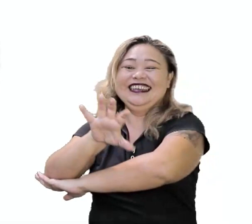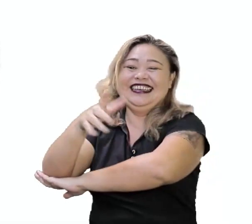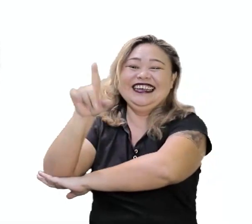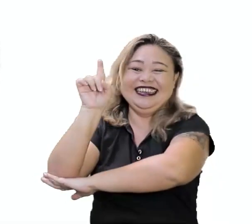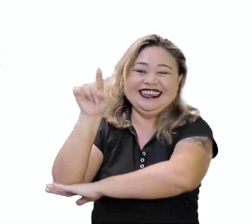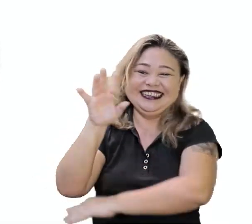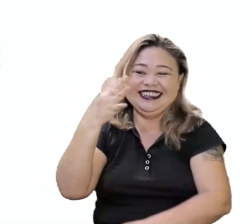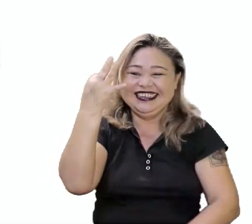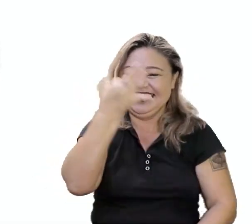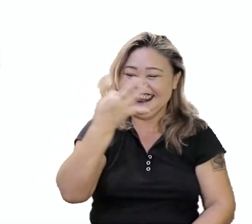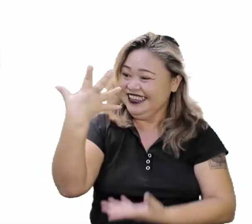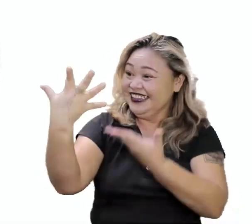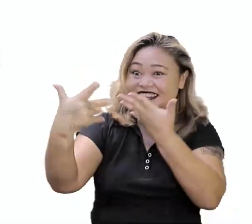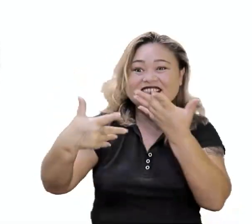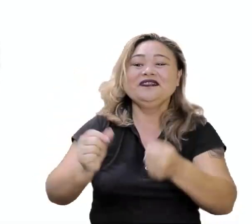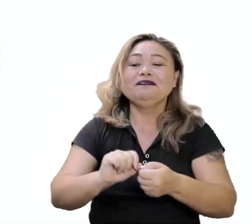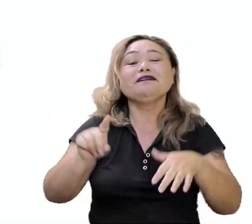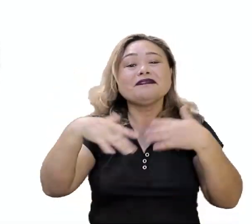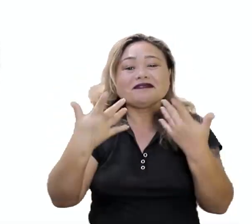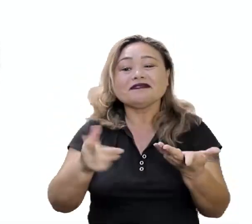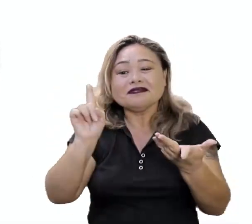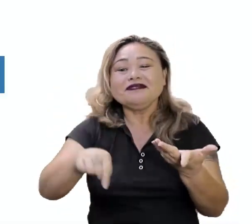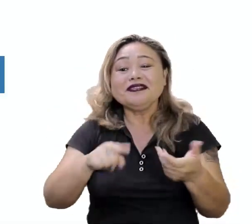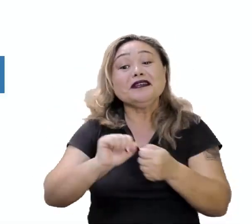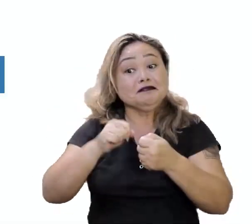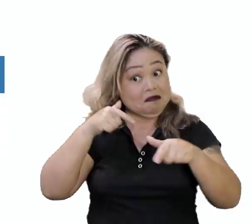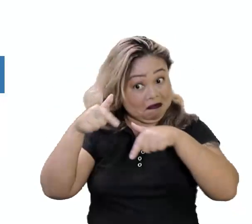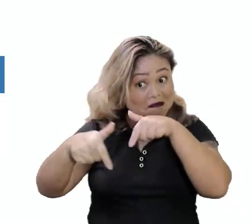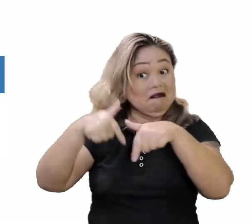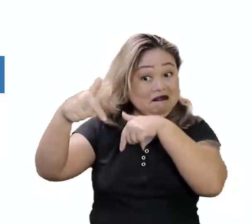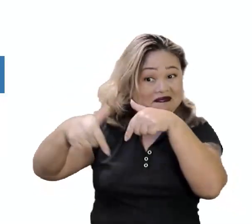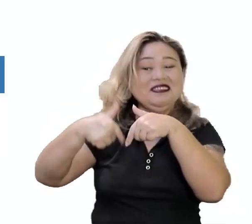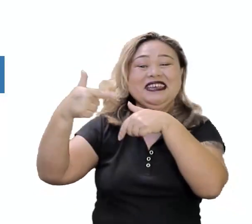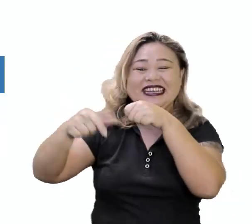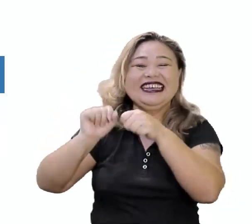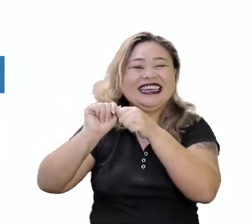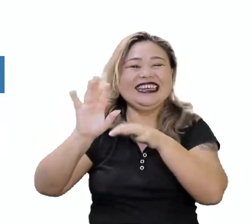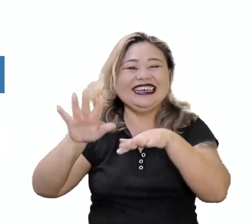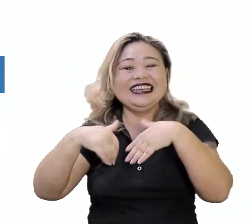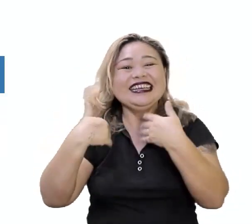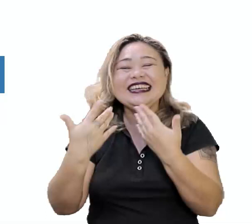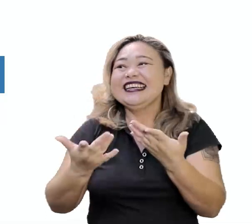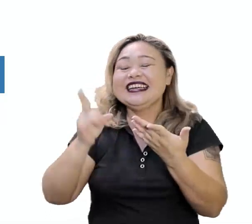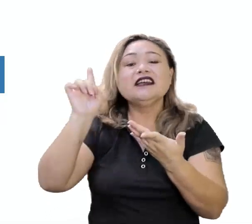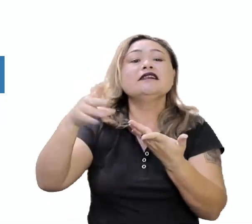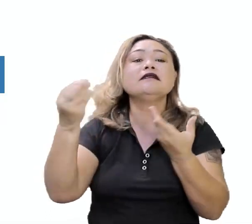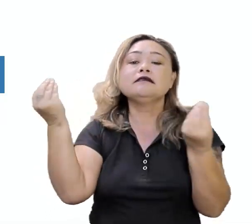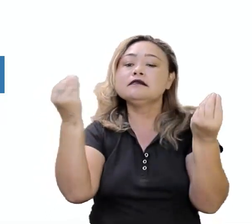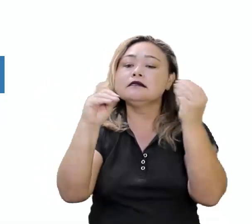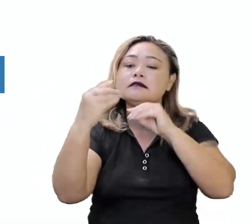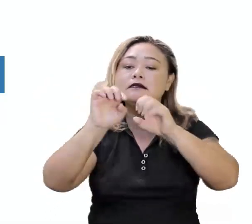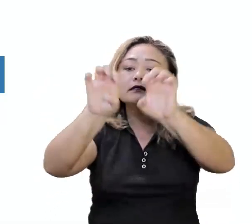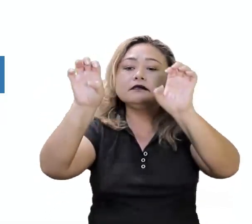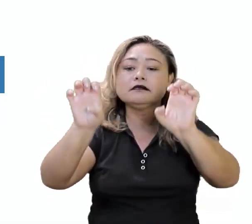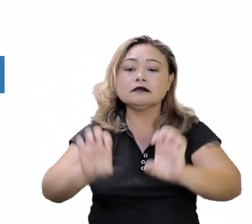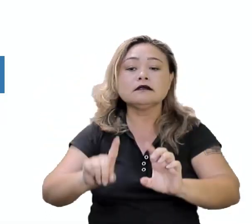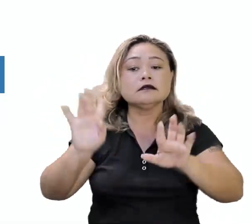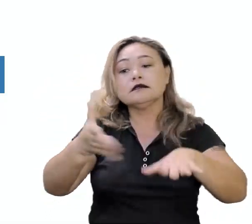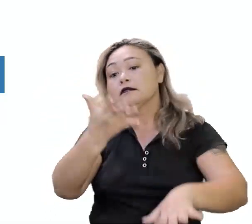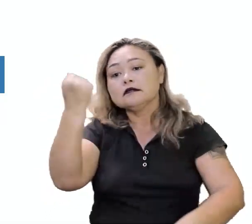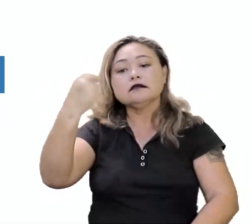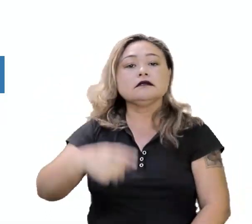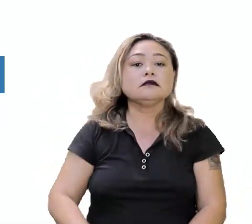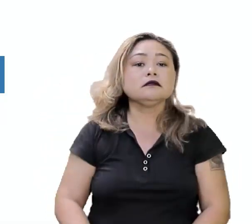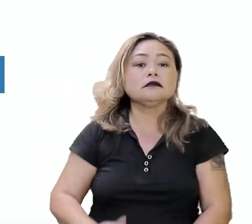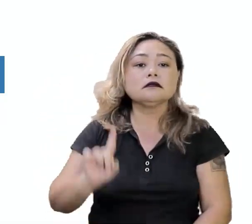ecossistema. Que lindo, gente. Dá trabalho o ecossistema. Componentes estruturais, então, vamos